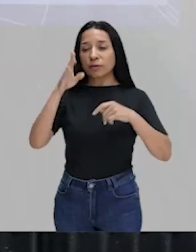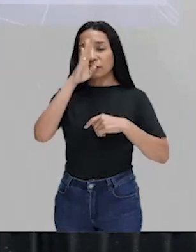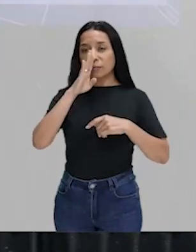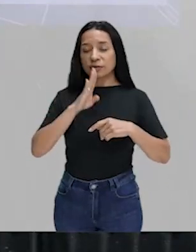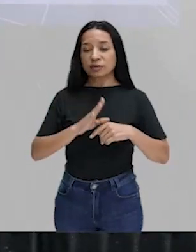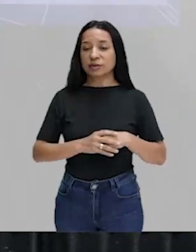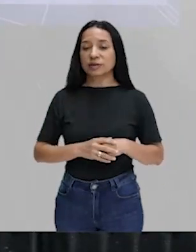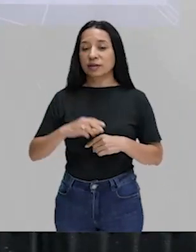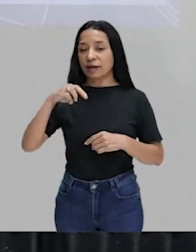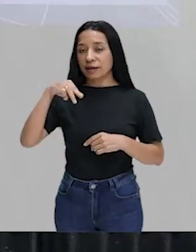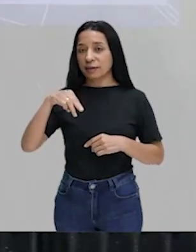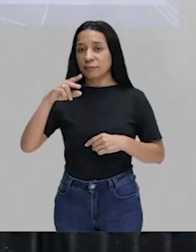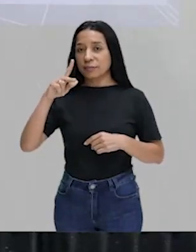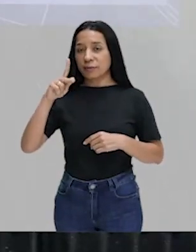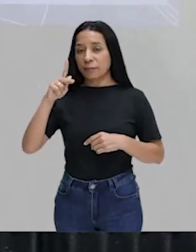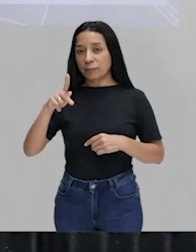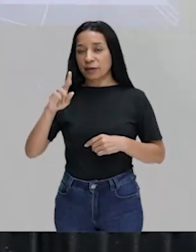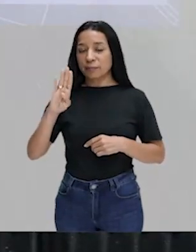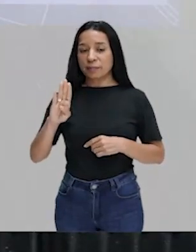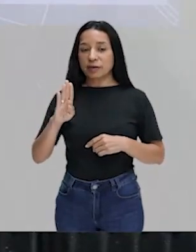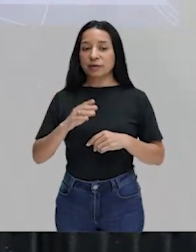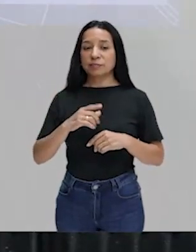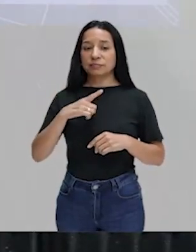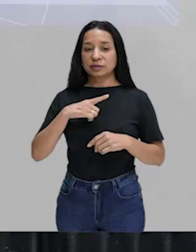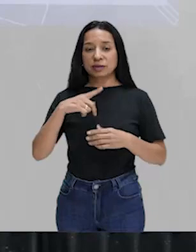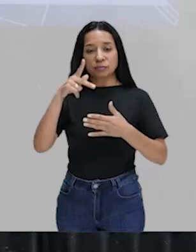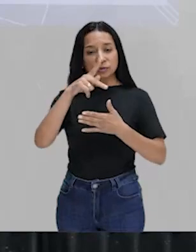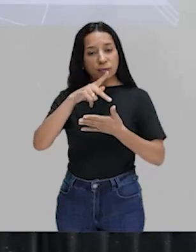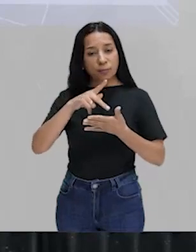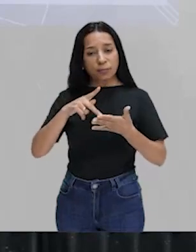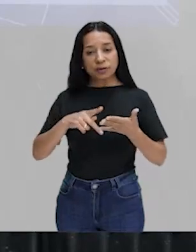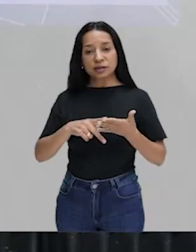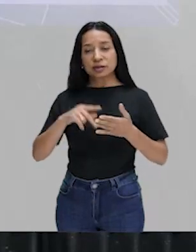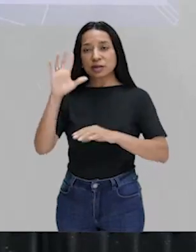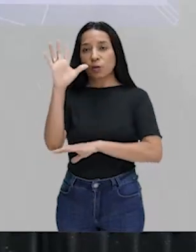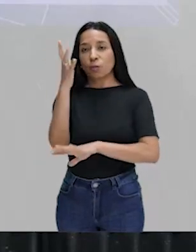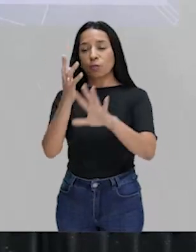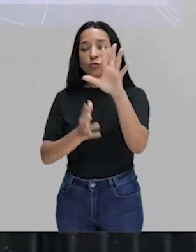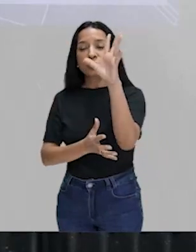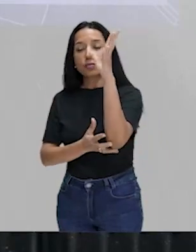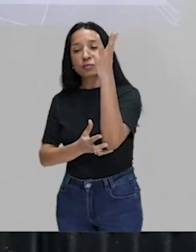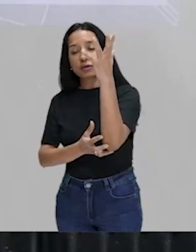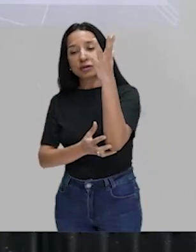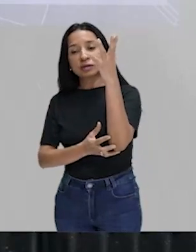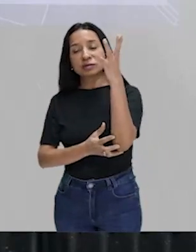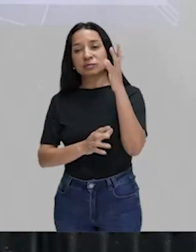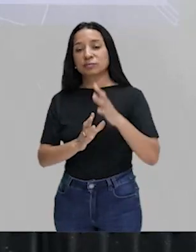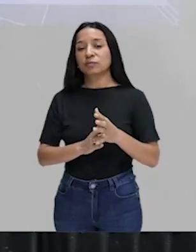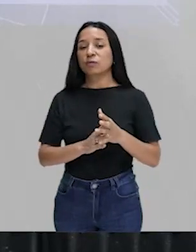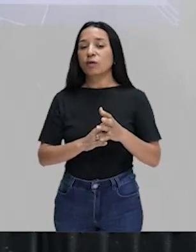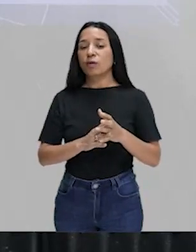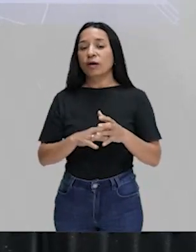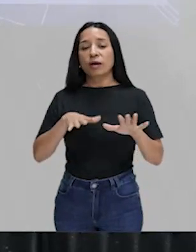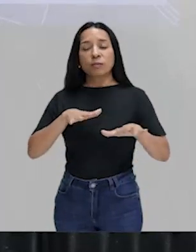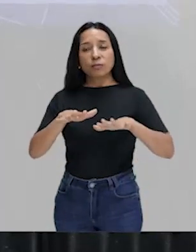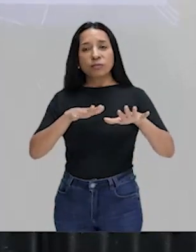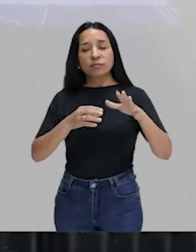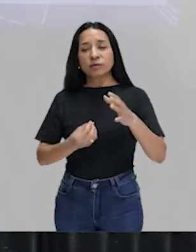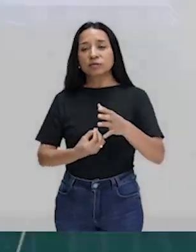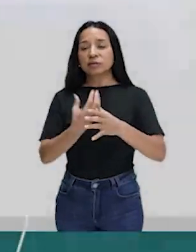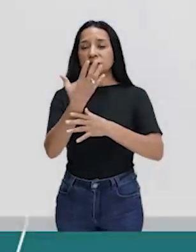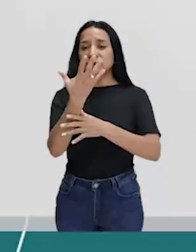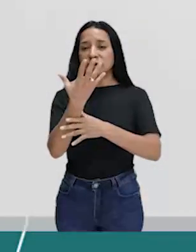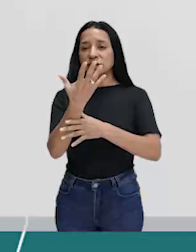né? Nós temos a poesia pós-modernista, o tropicalismo, movimento que nasceu aí nessa época, época do